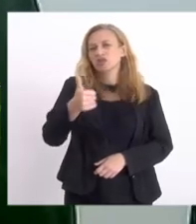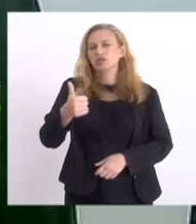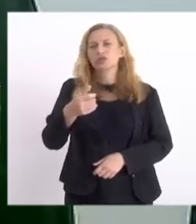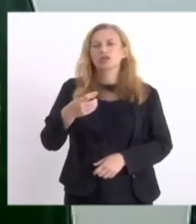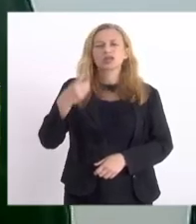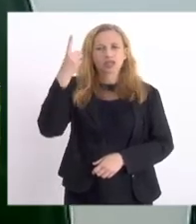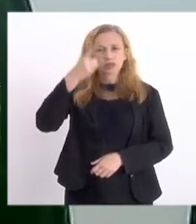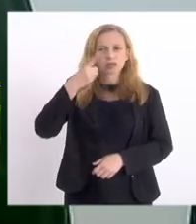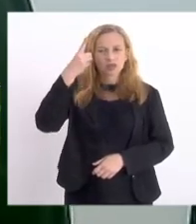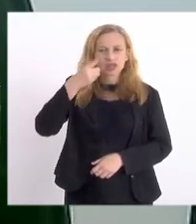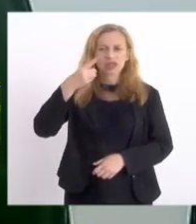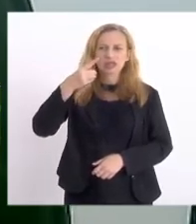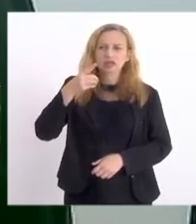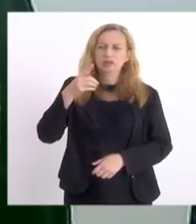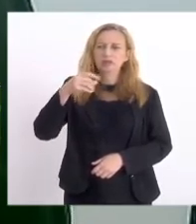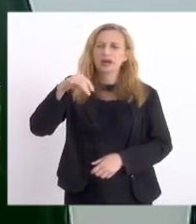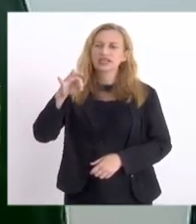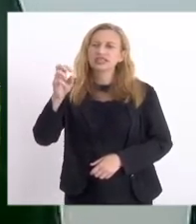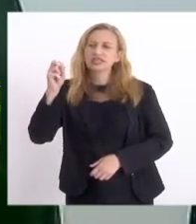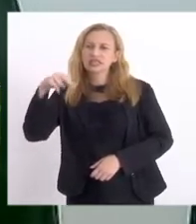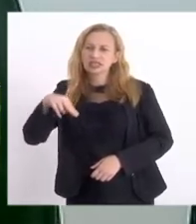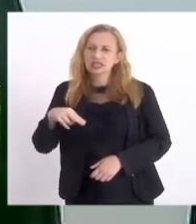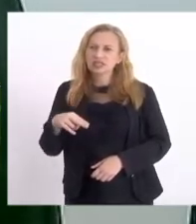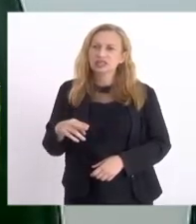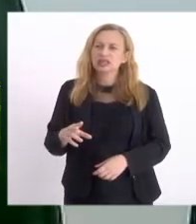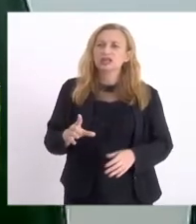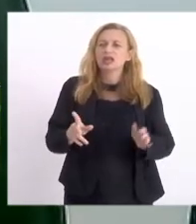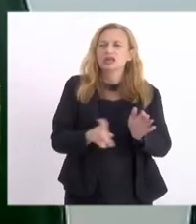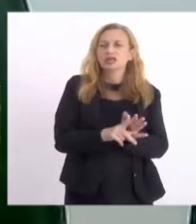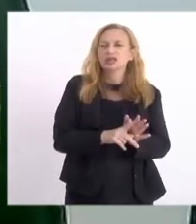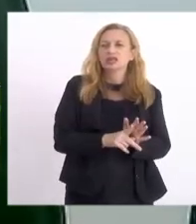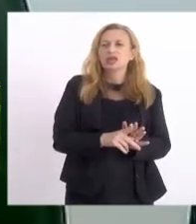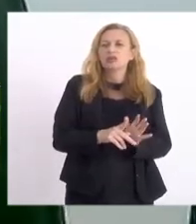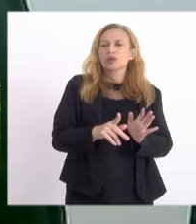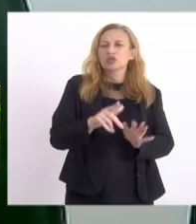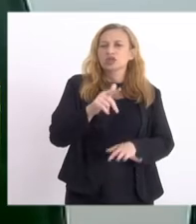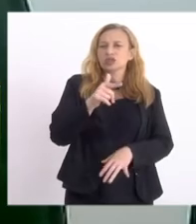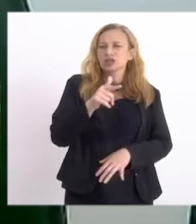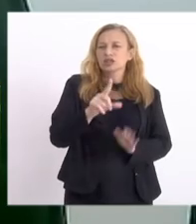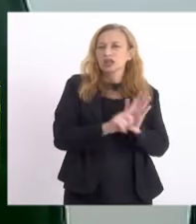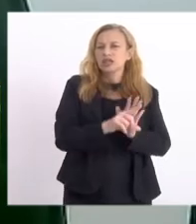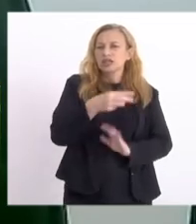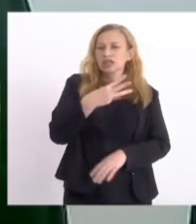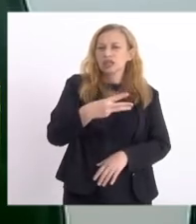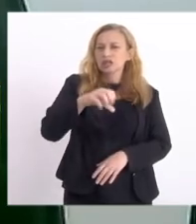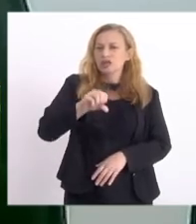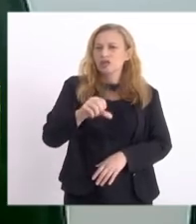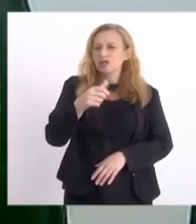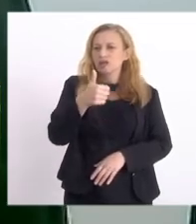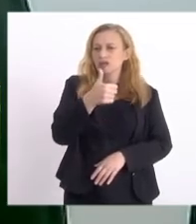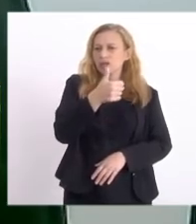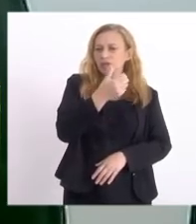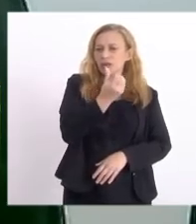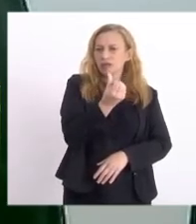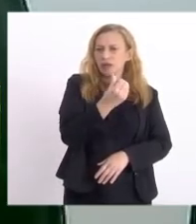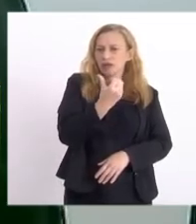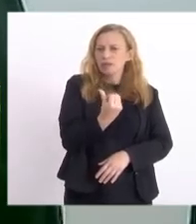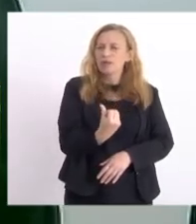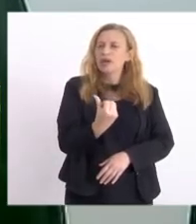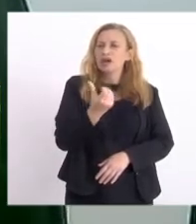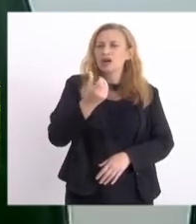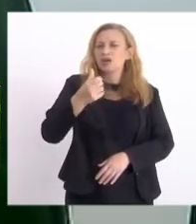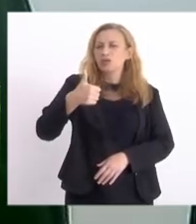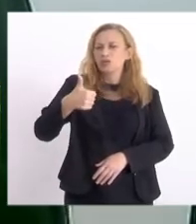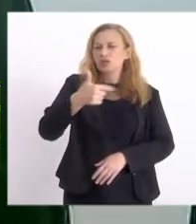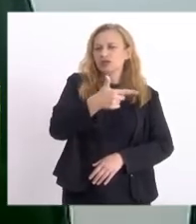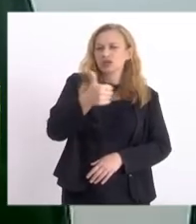o parecer pela anexação ao projeto de lei 3961-21. São em votação, está